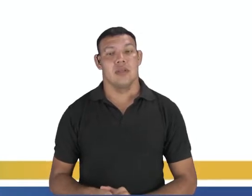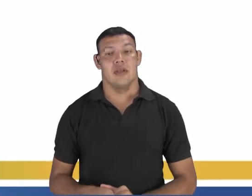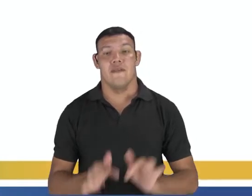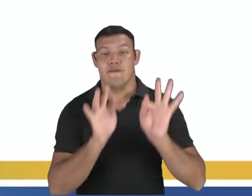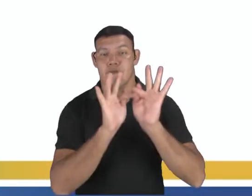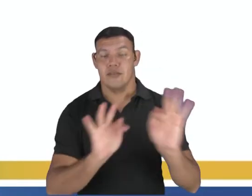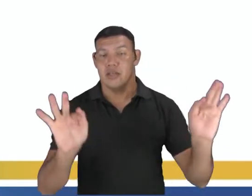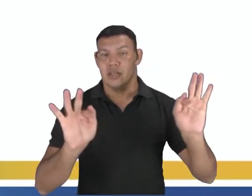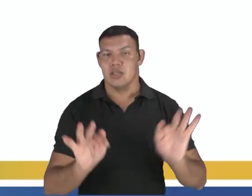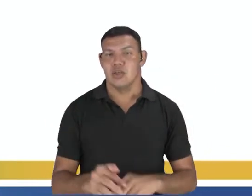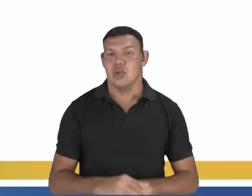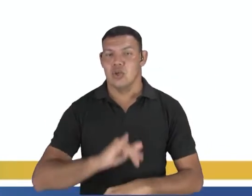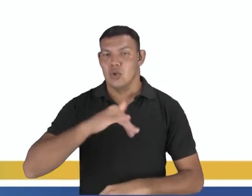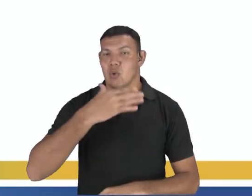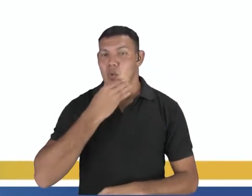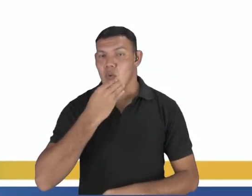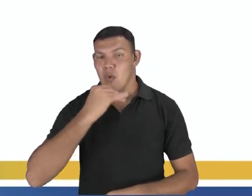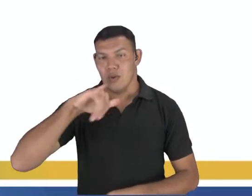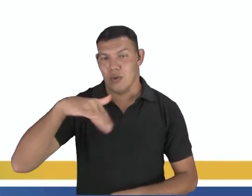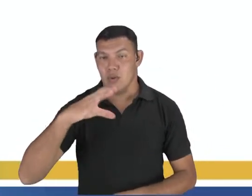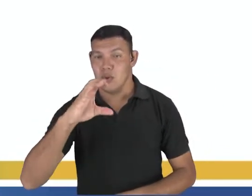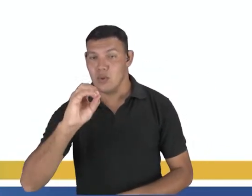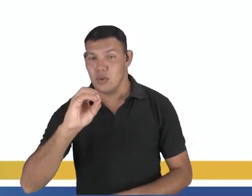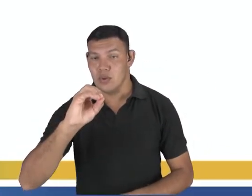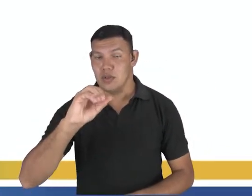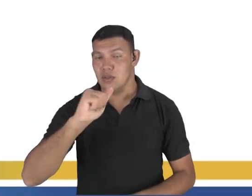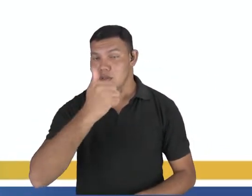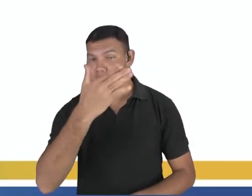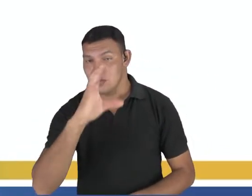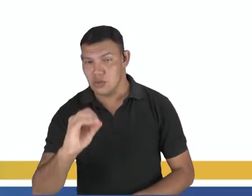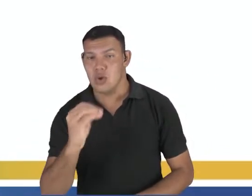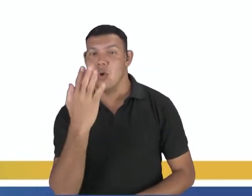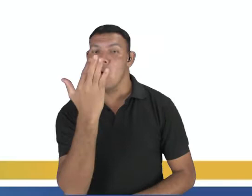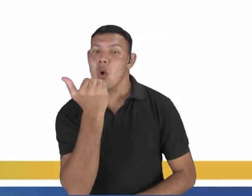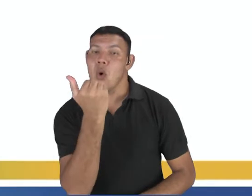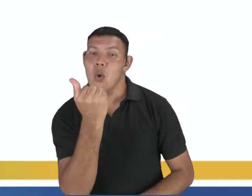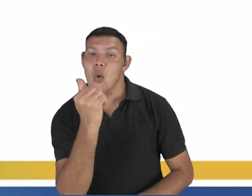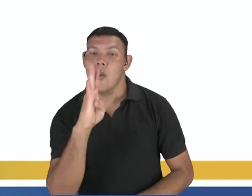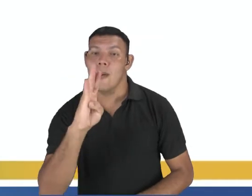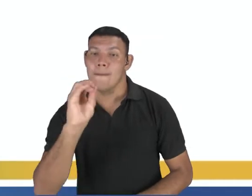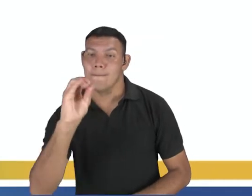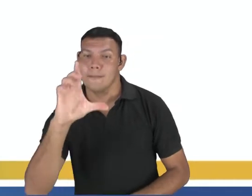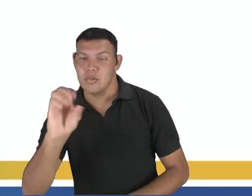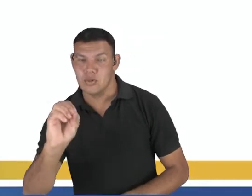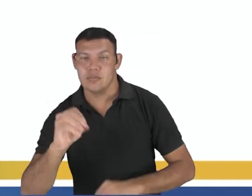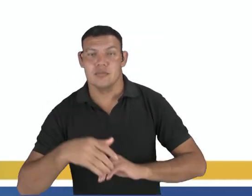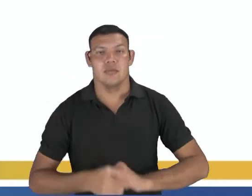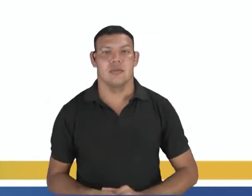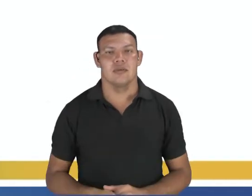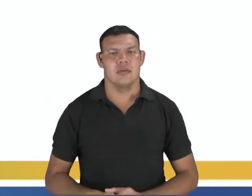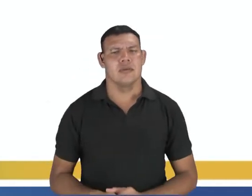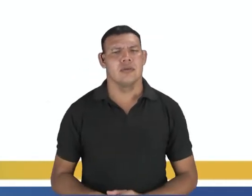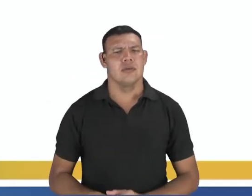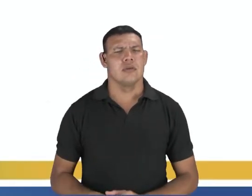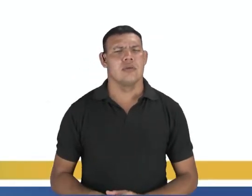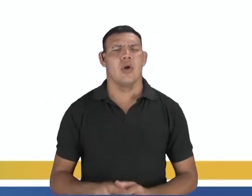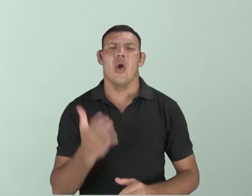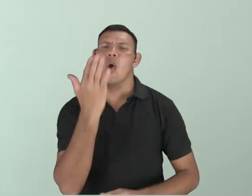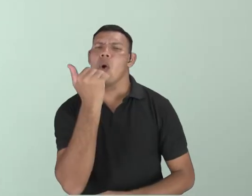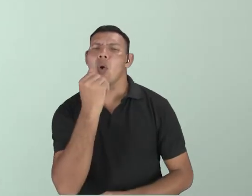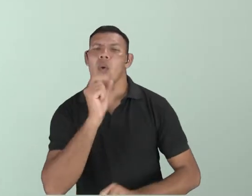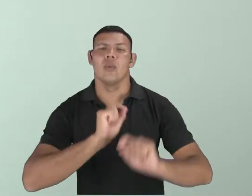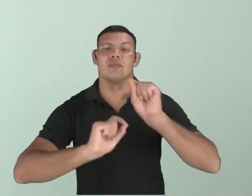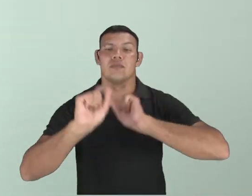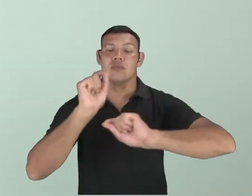que poderia ser a resposta? Né? Qual é a resposta de quê? Qual seria a pergunta? O que comeu João?